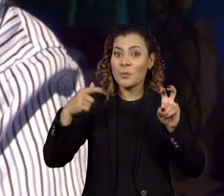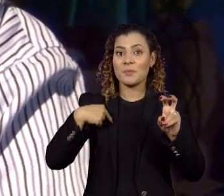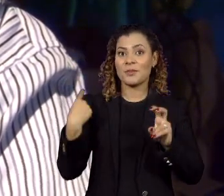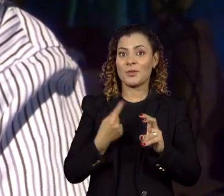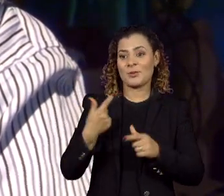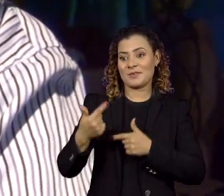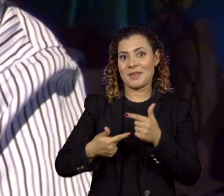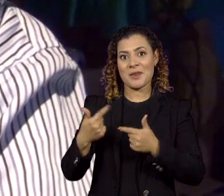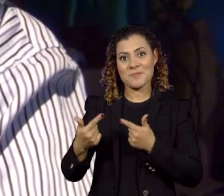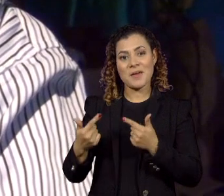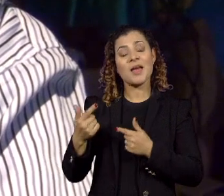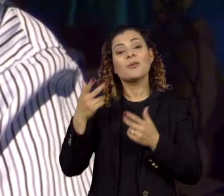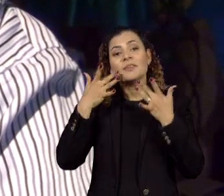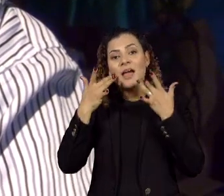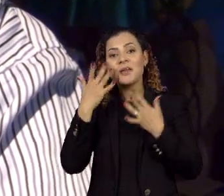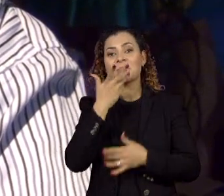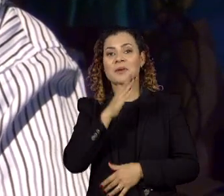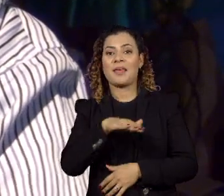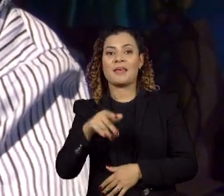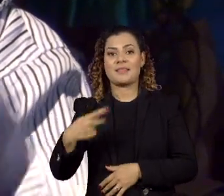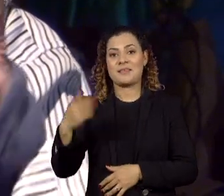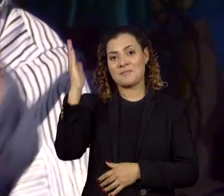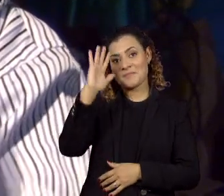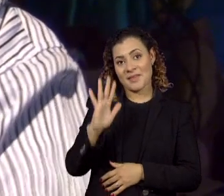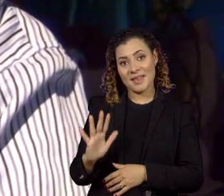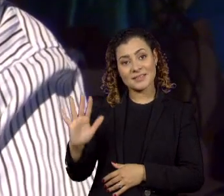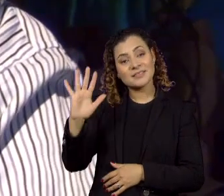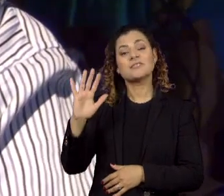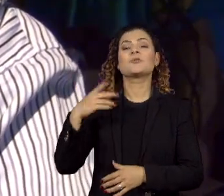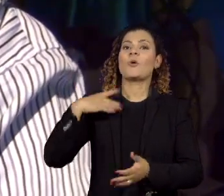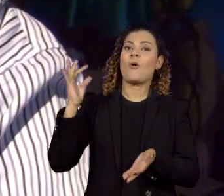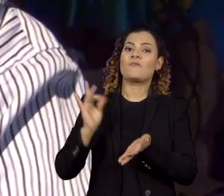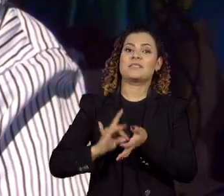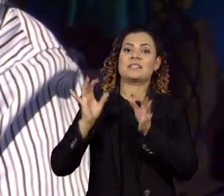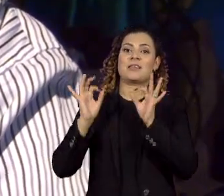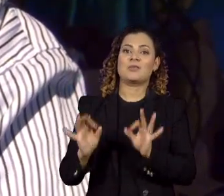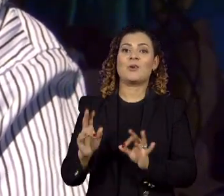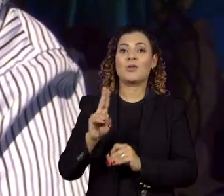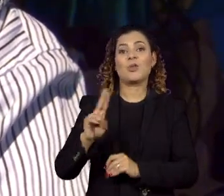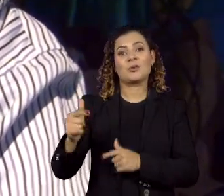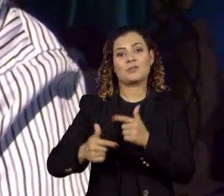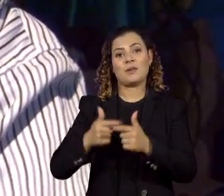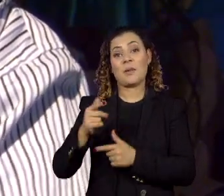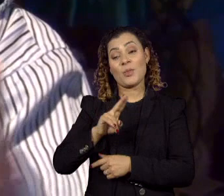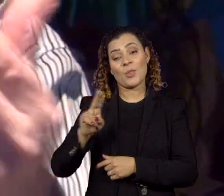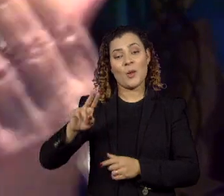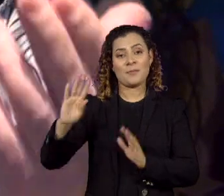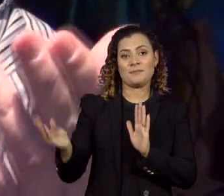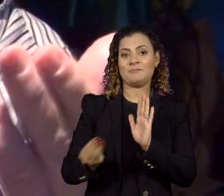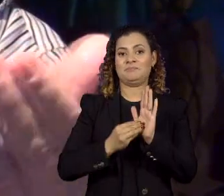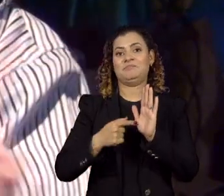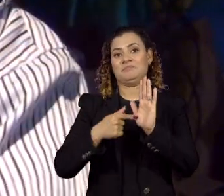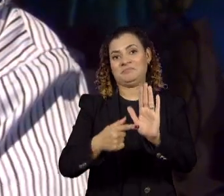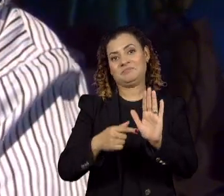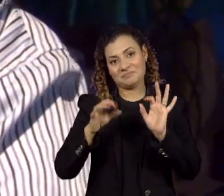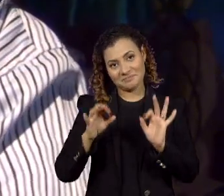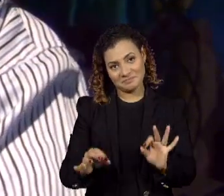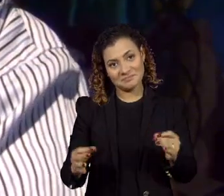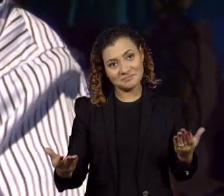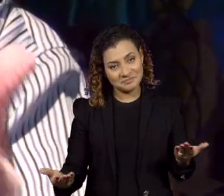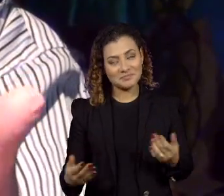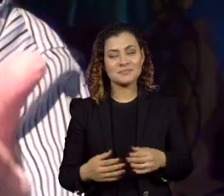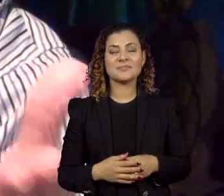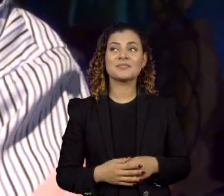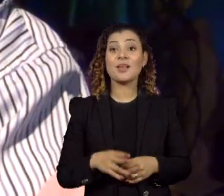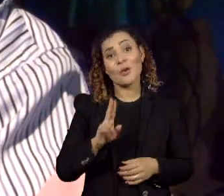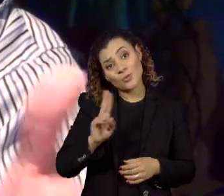para crianças no Brasil, que oficializou o nosso trabalho, sobretudo aqui. E